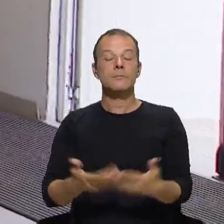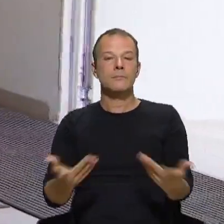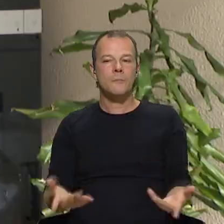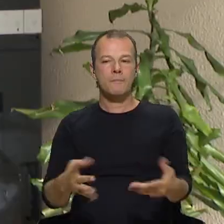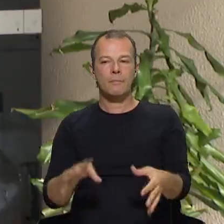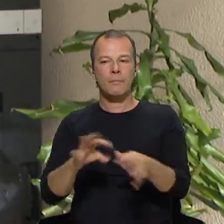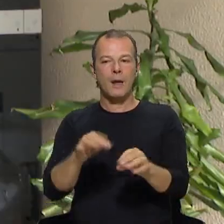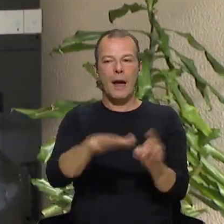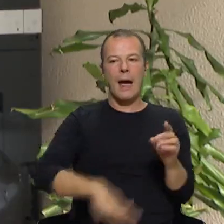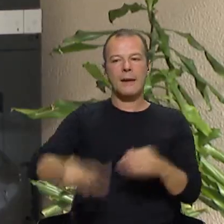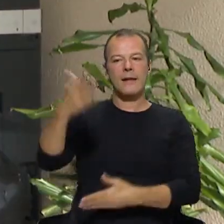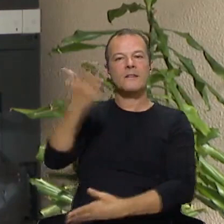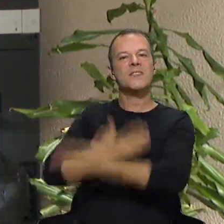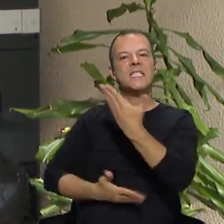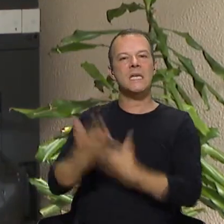nomeadamente na área da deficiência,